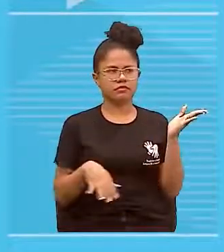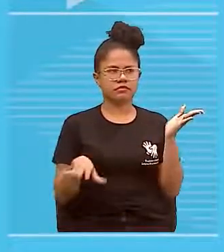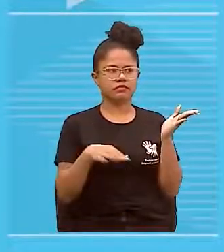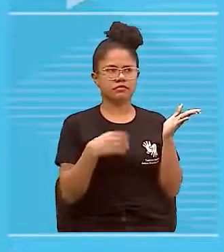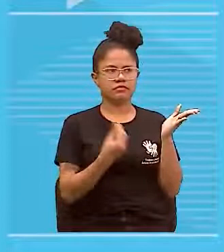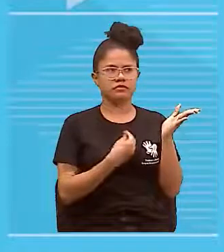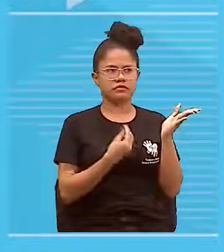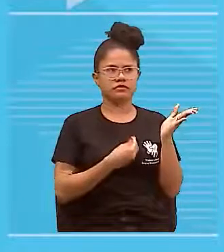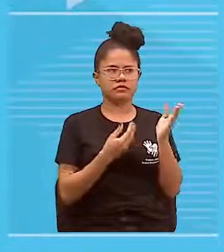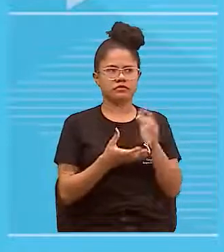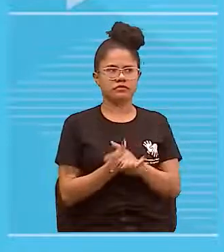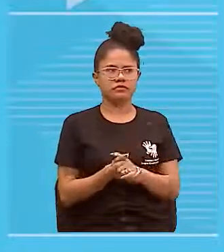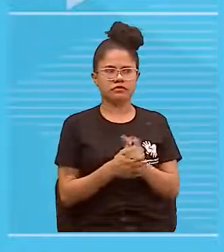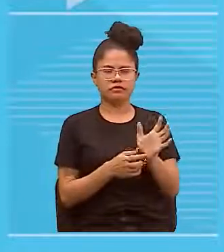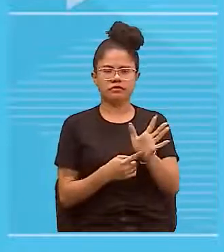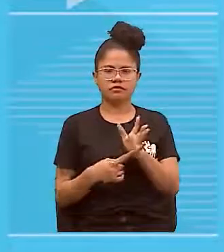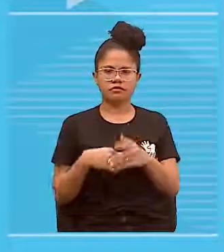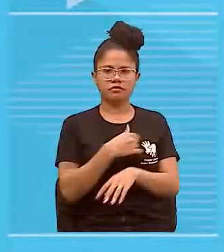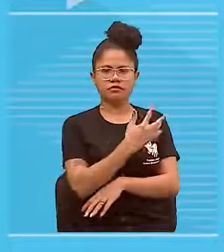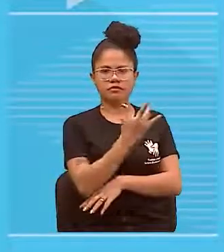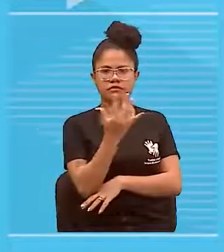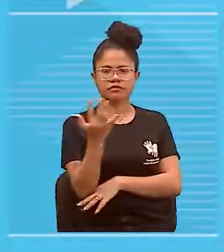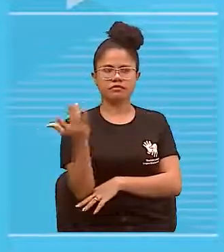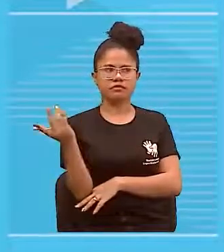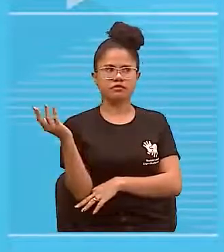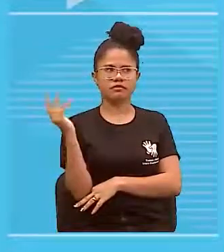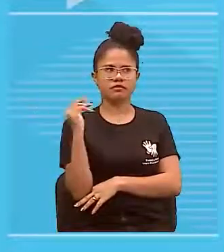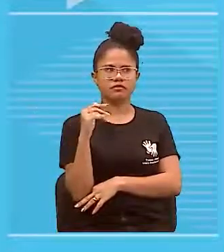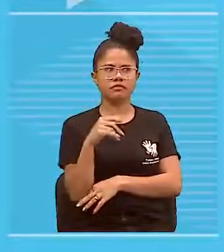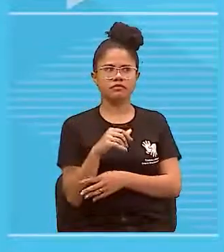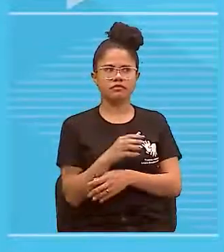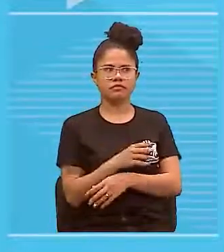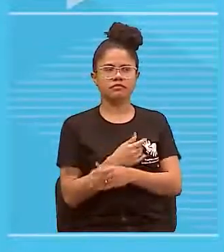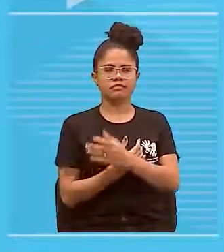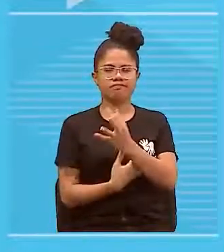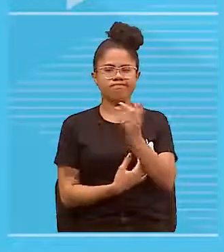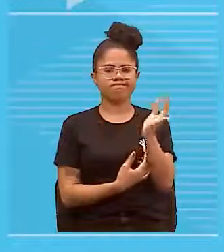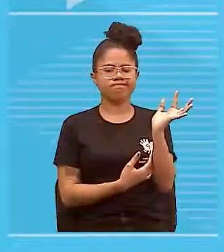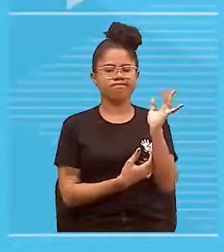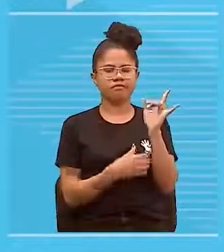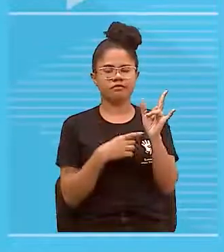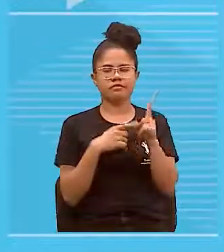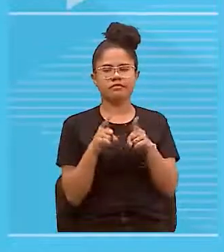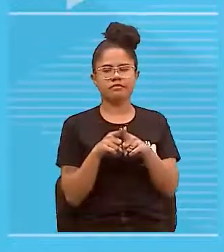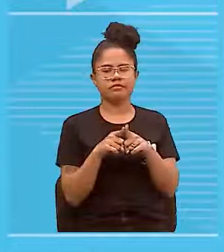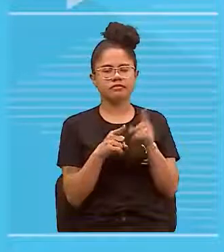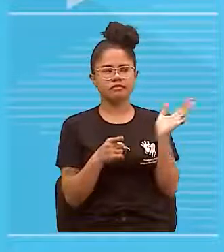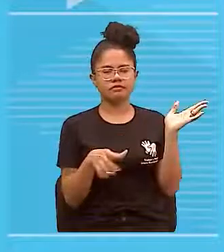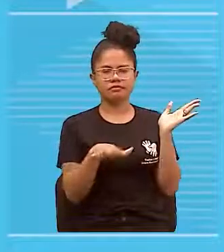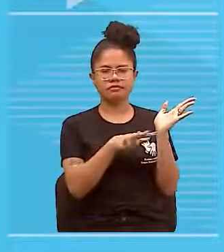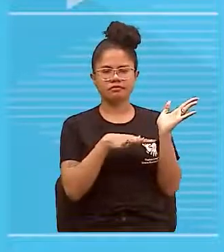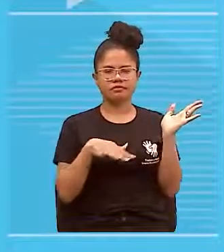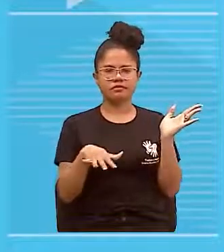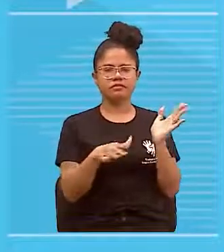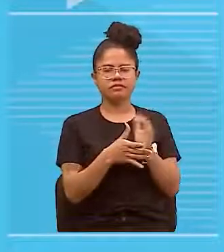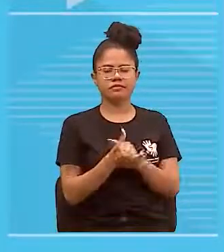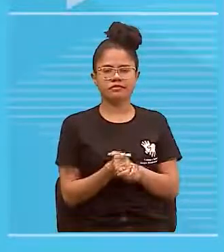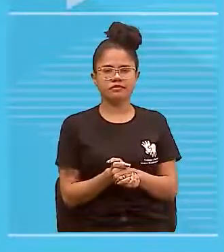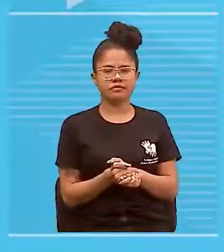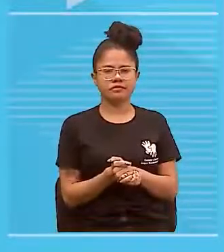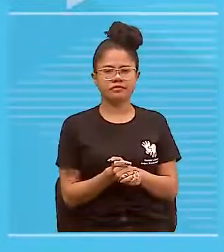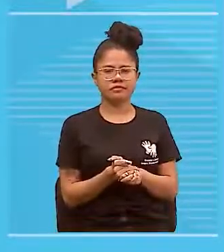pelas nossas matas de cocais. As matas de cocais, elas vão aparecer justamente nesses lugares,